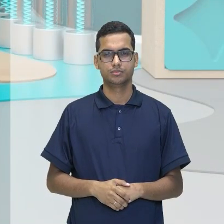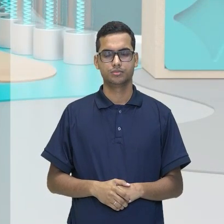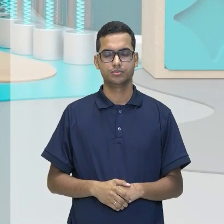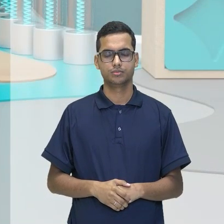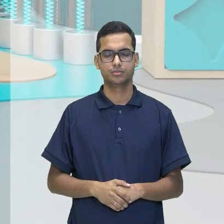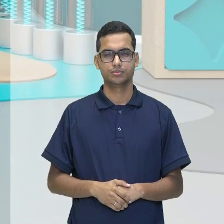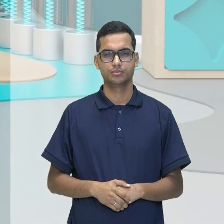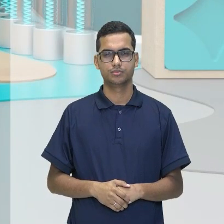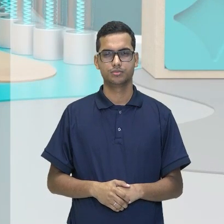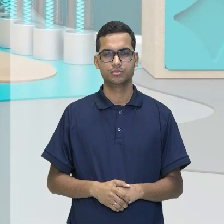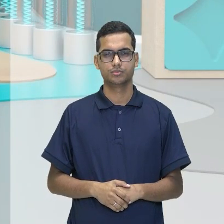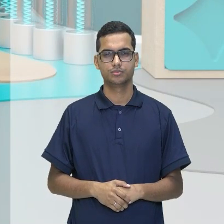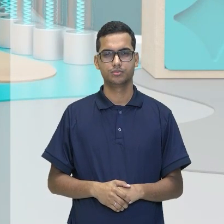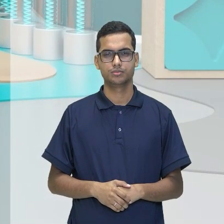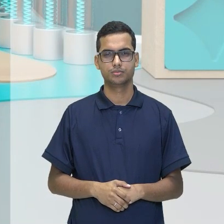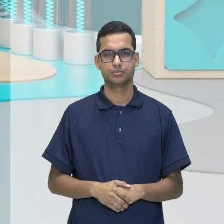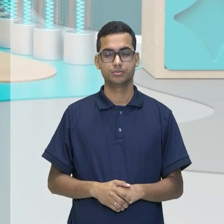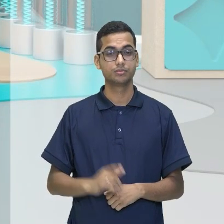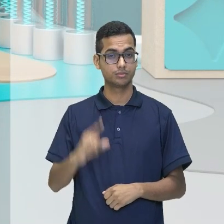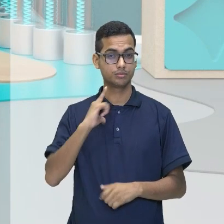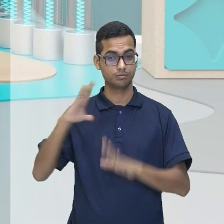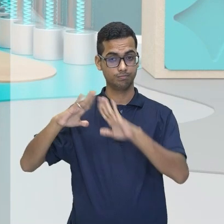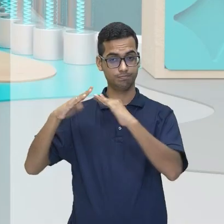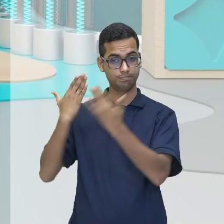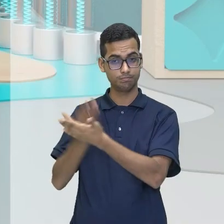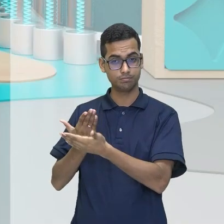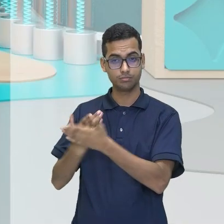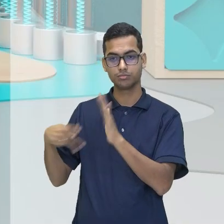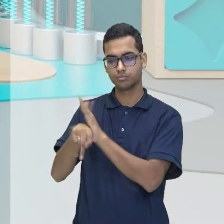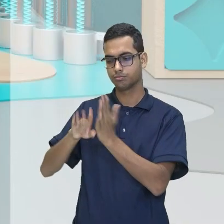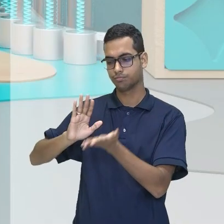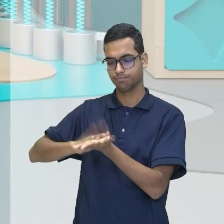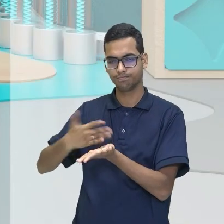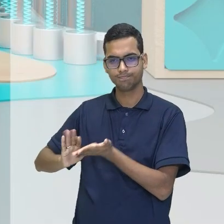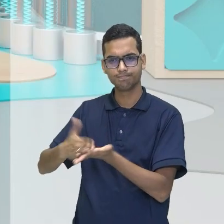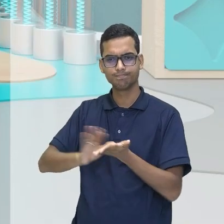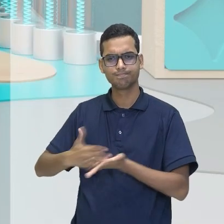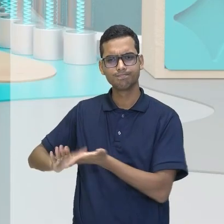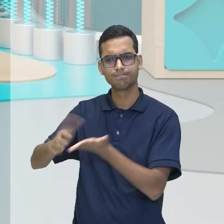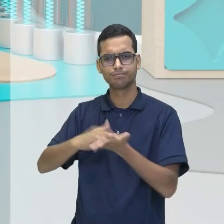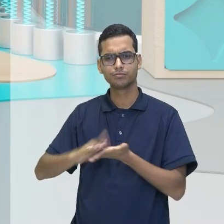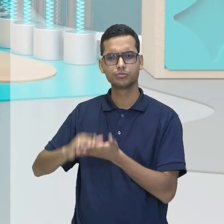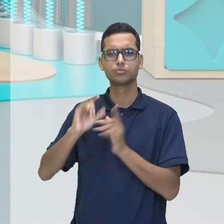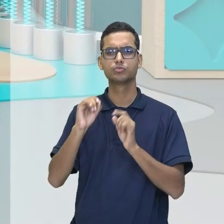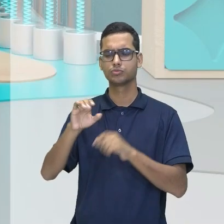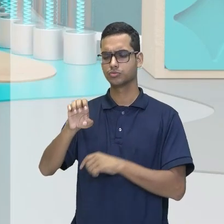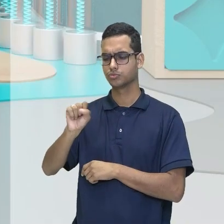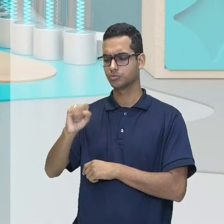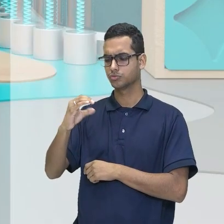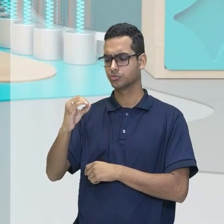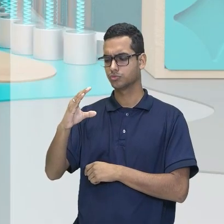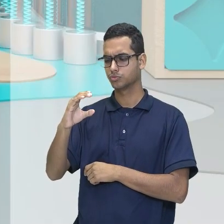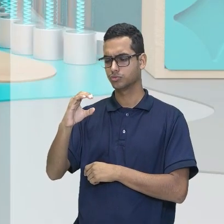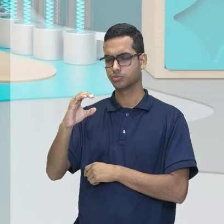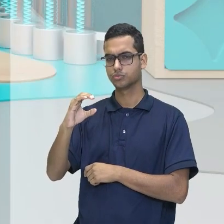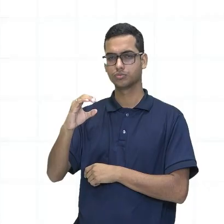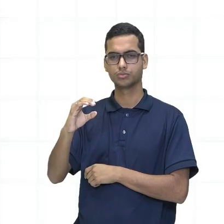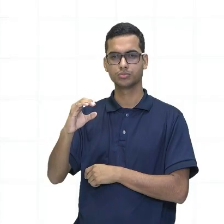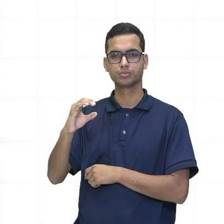acontece às escolas de samba. Então, vamos definir um pouco o que vem ser essas escolas de